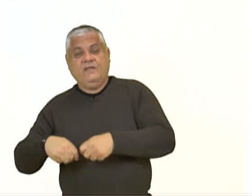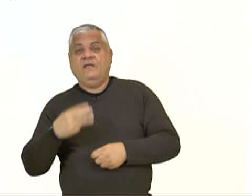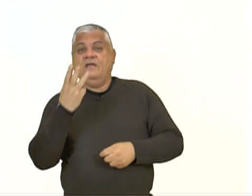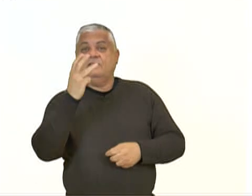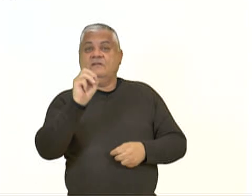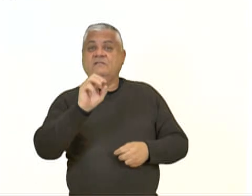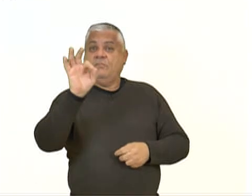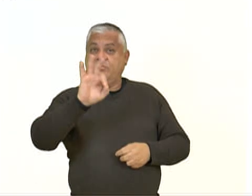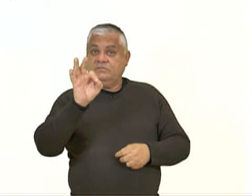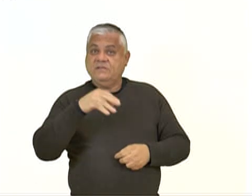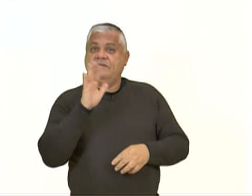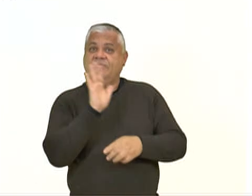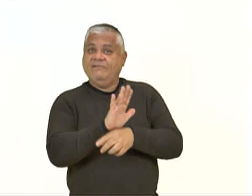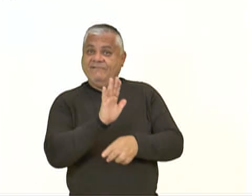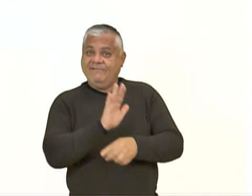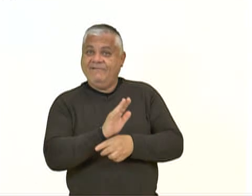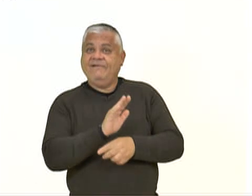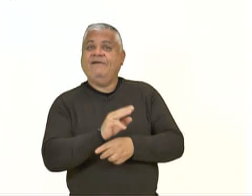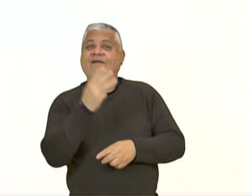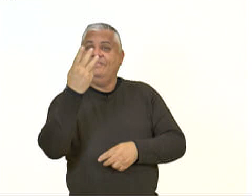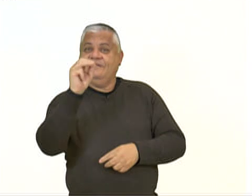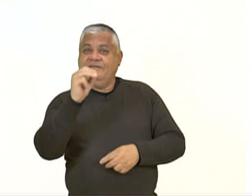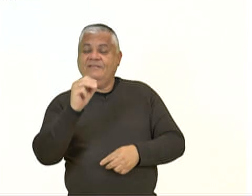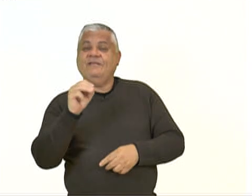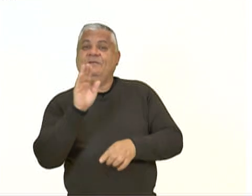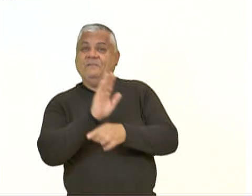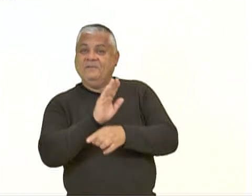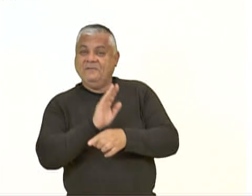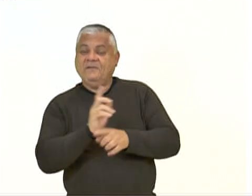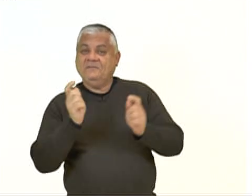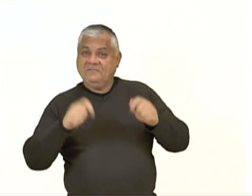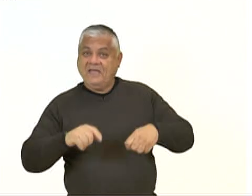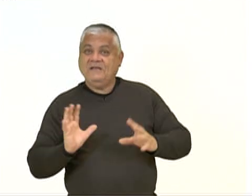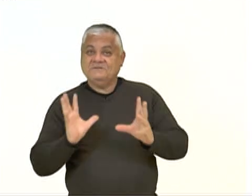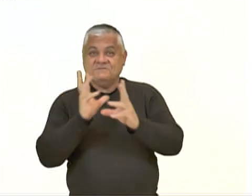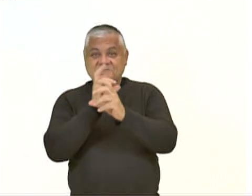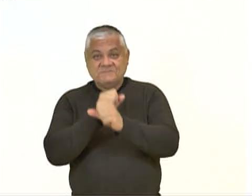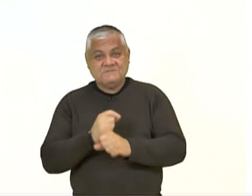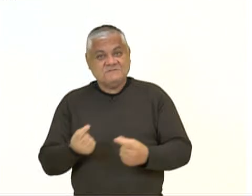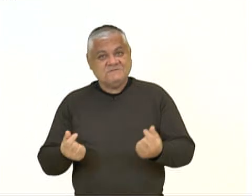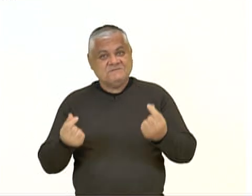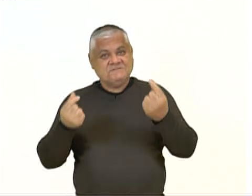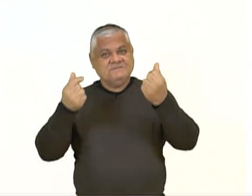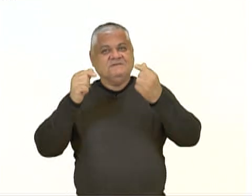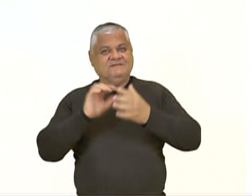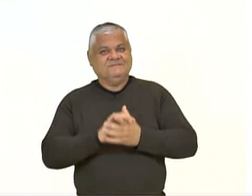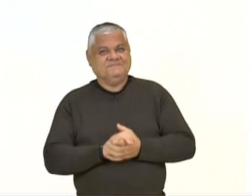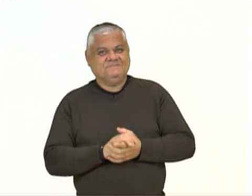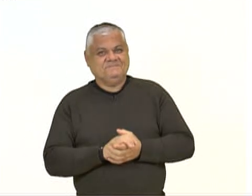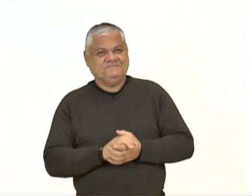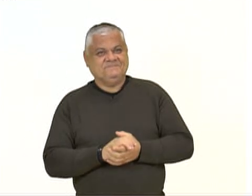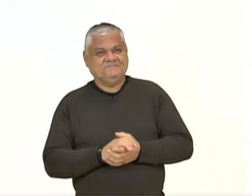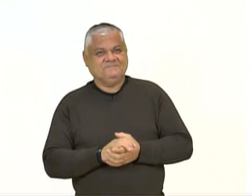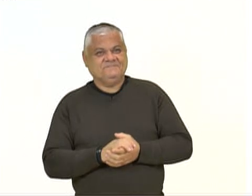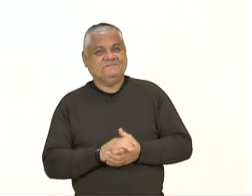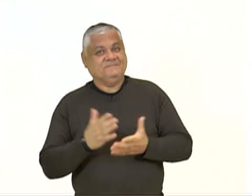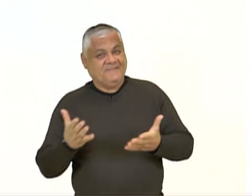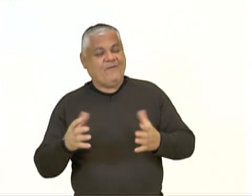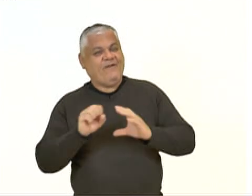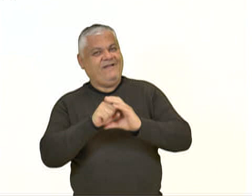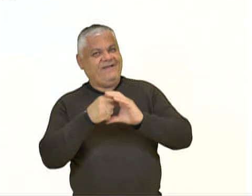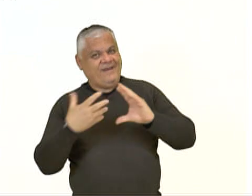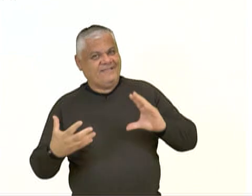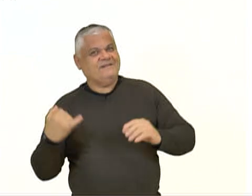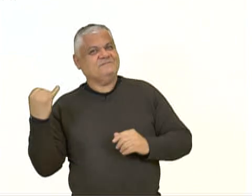30%, ele contribui com 30% dessa soma das riquezas produzidas no país, né? Então, característica